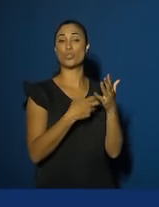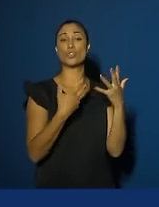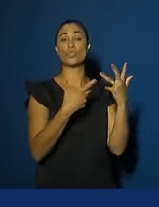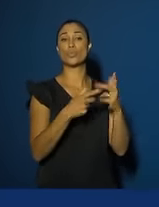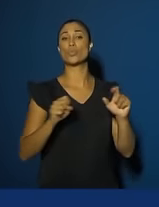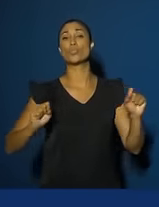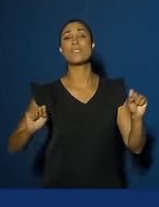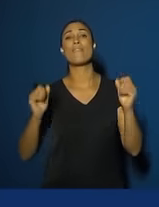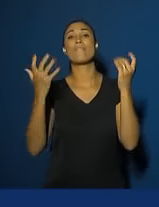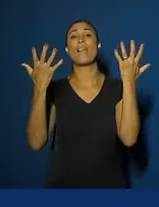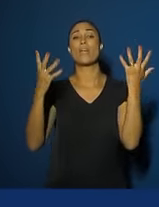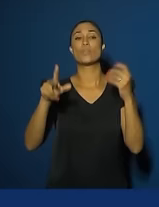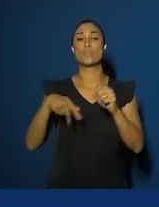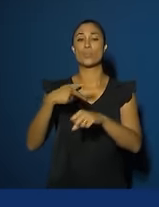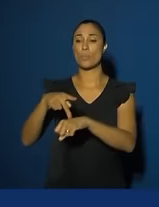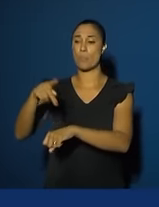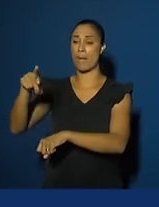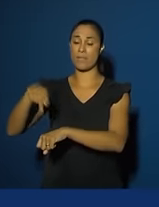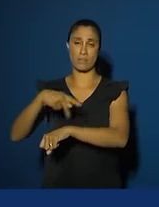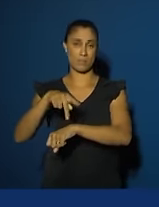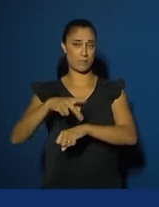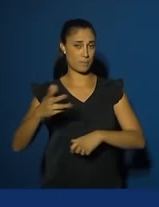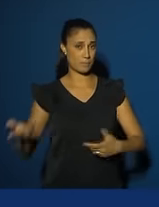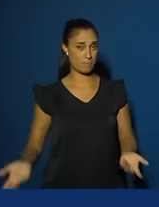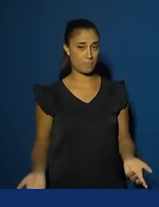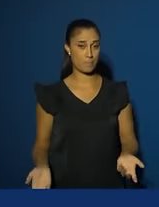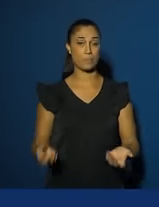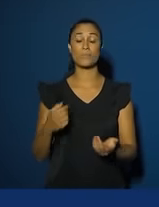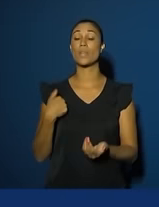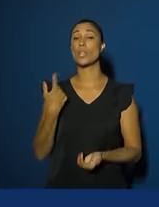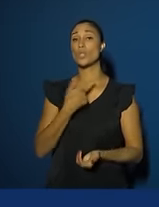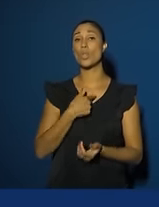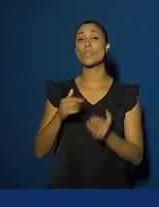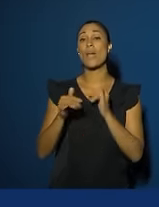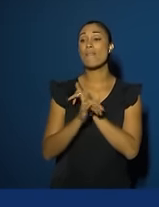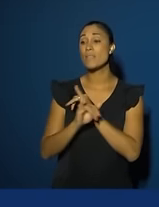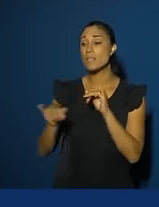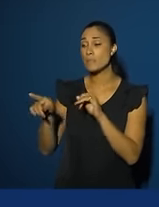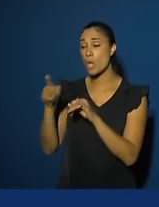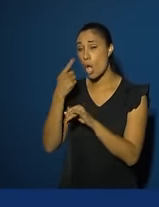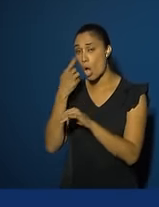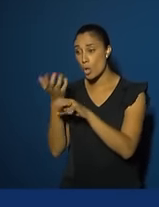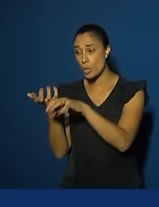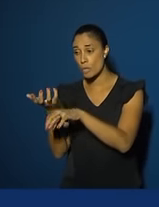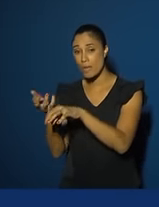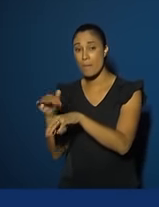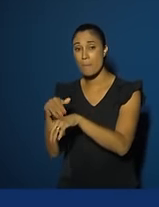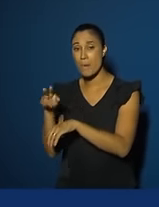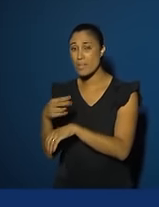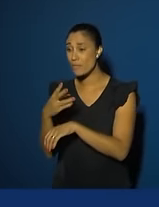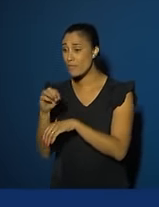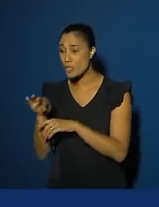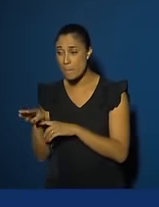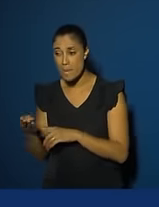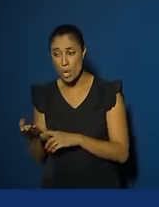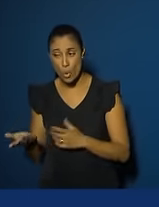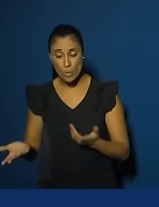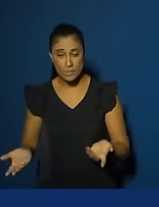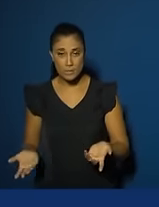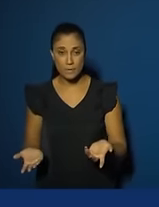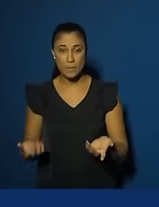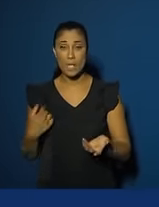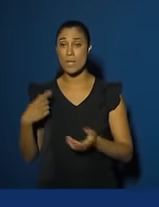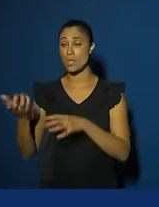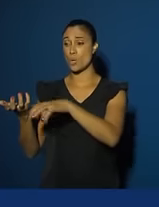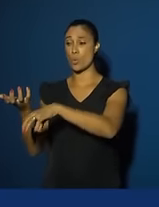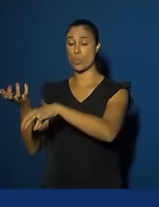do país né E nós Avis avisamos o congresso ó isso vai custar mais de 20 bilhões e